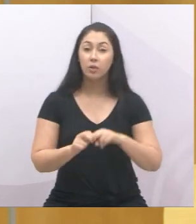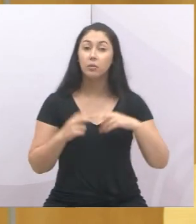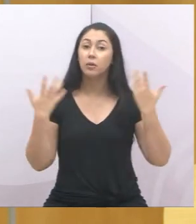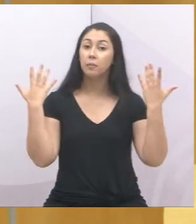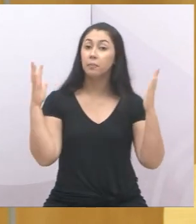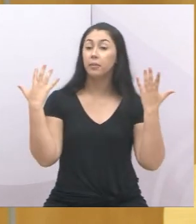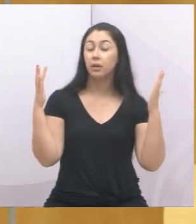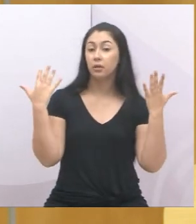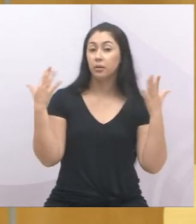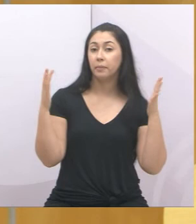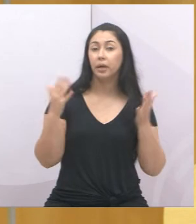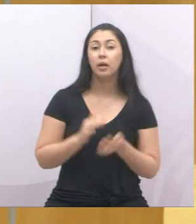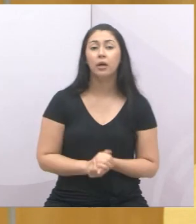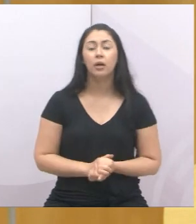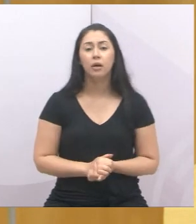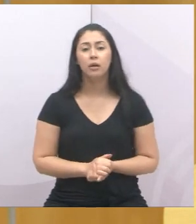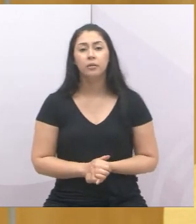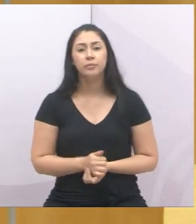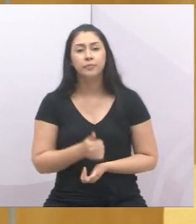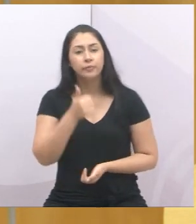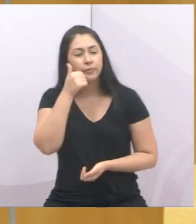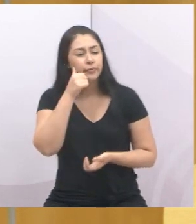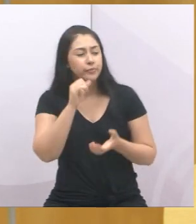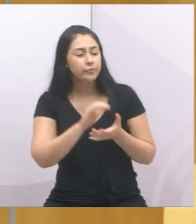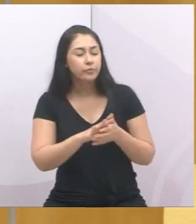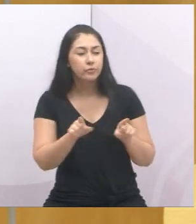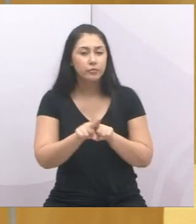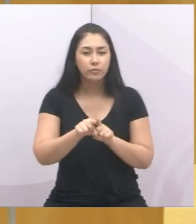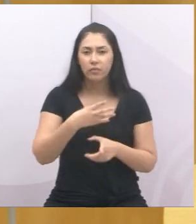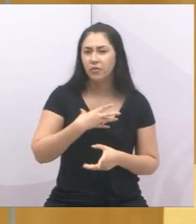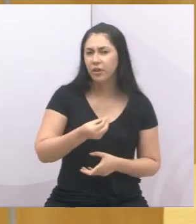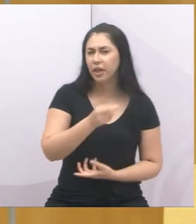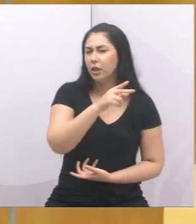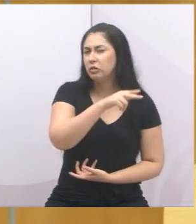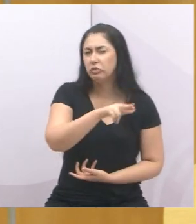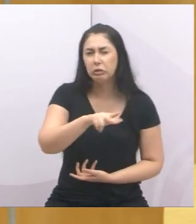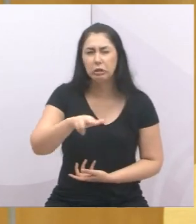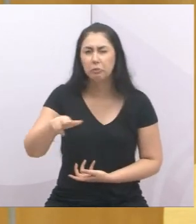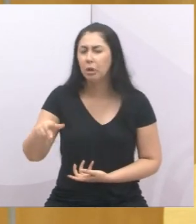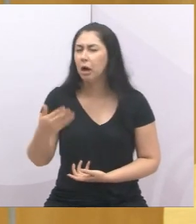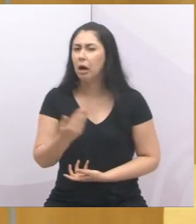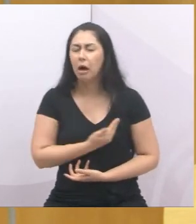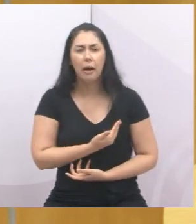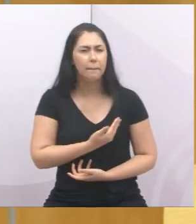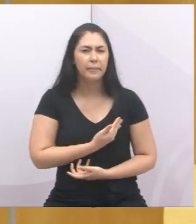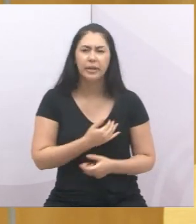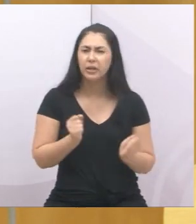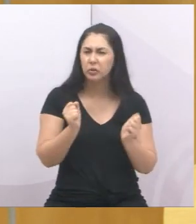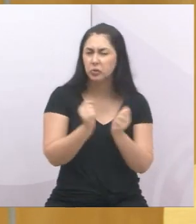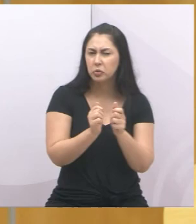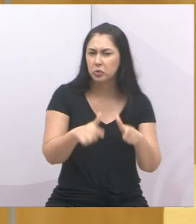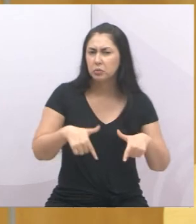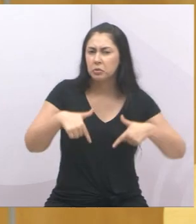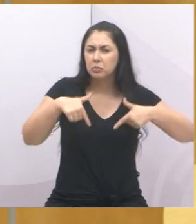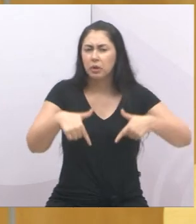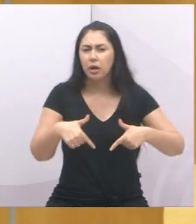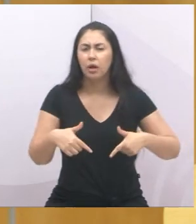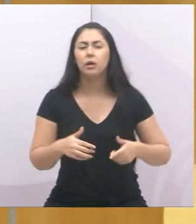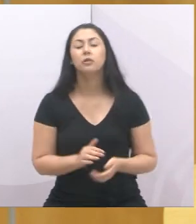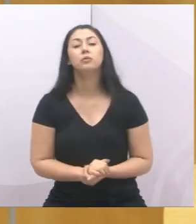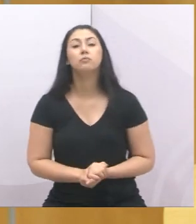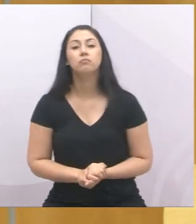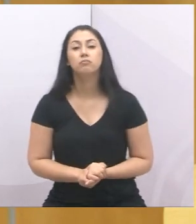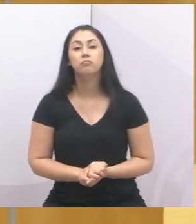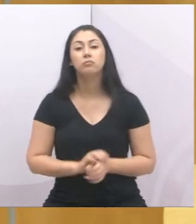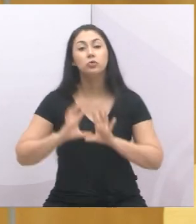aqui à esposa, os filhos e também aos irmãos e também aos amigos e companheiros de luta pela saúde da cidade,